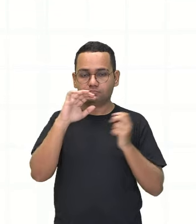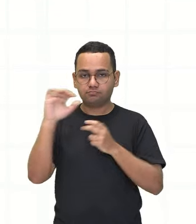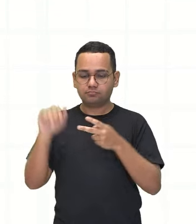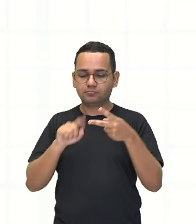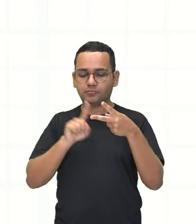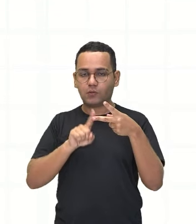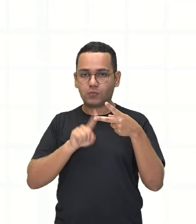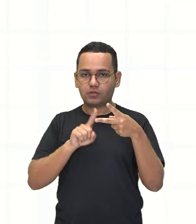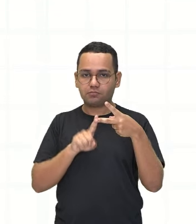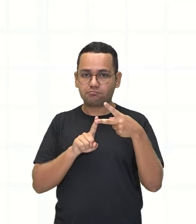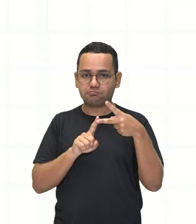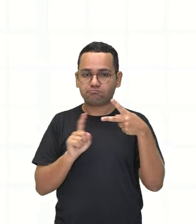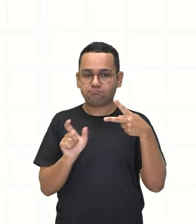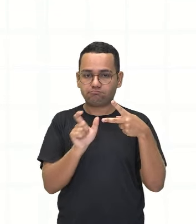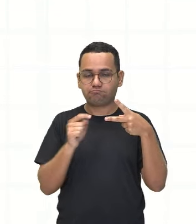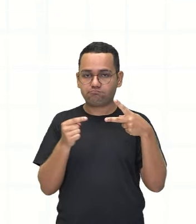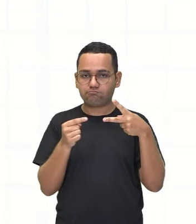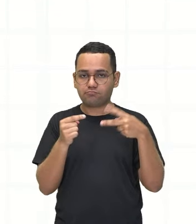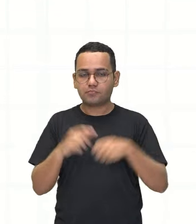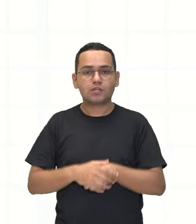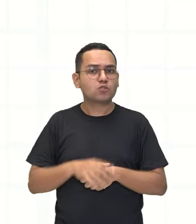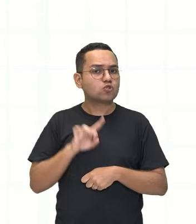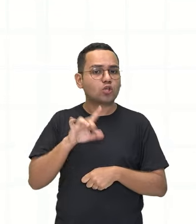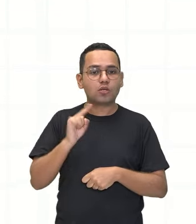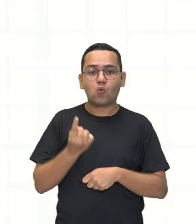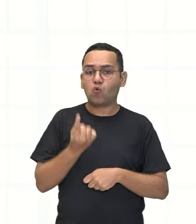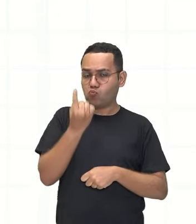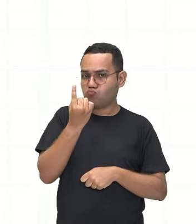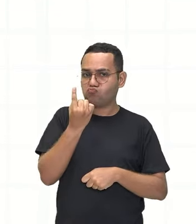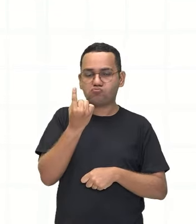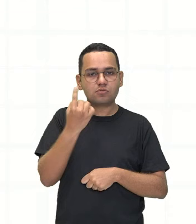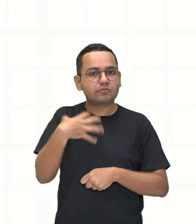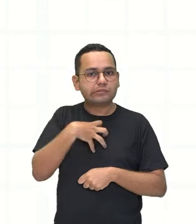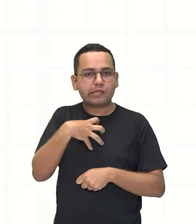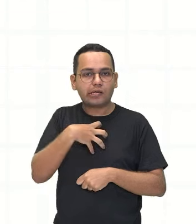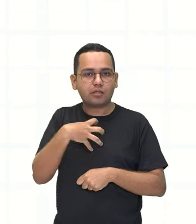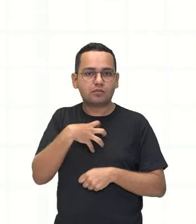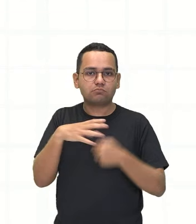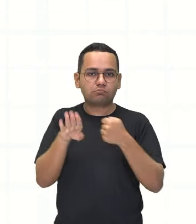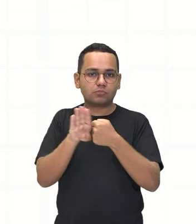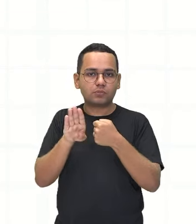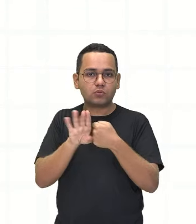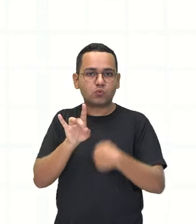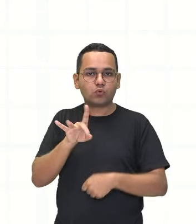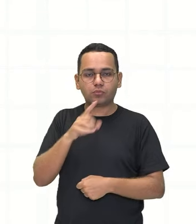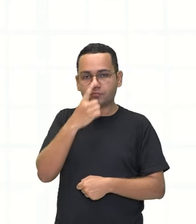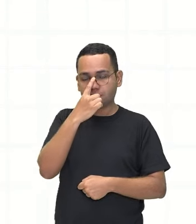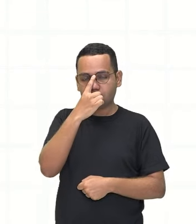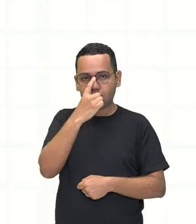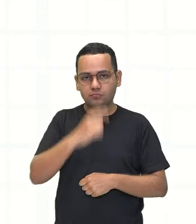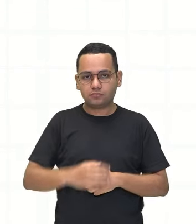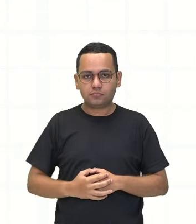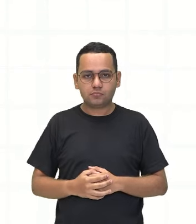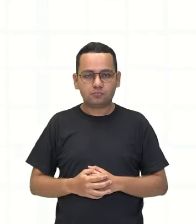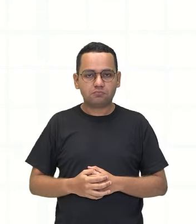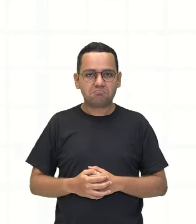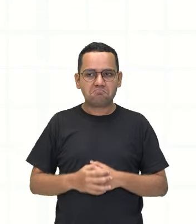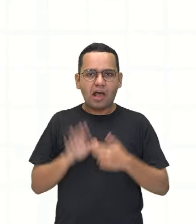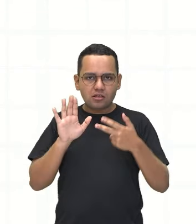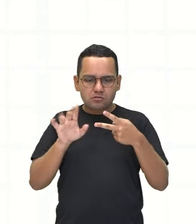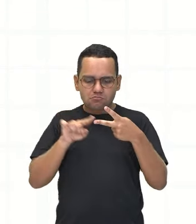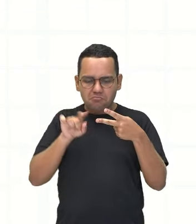os uniformes, que são aqueles que têm apenas uma forma para o substantivo. Então, ele não vai